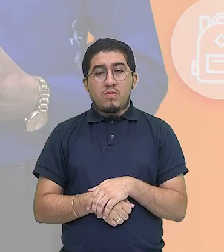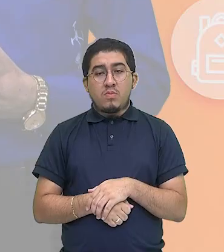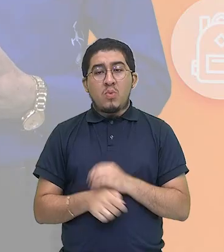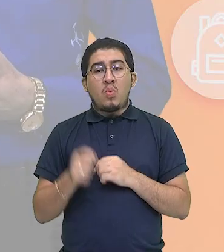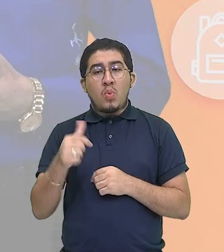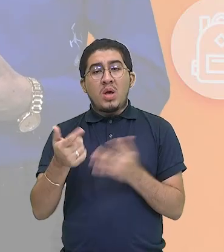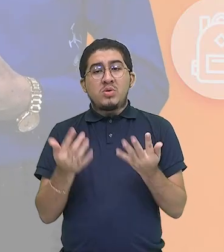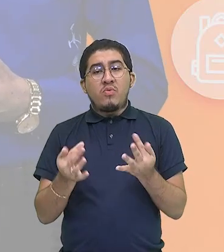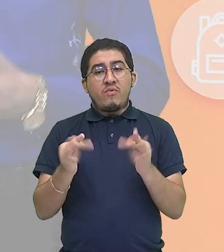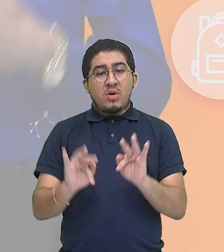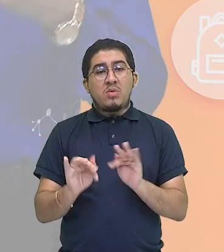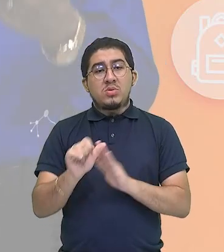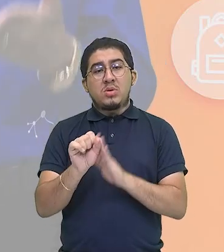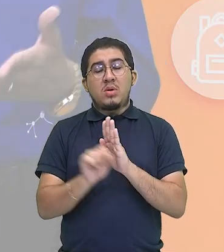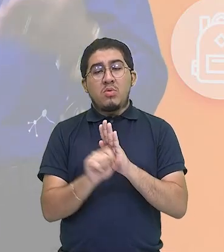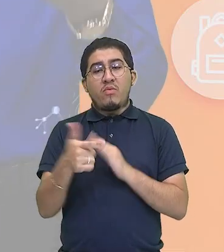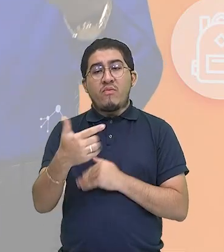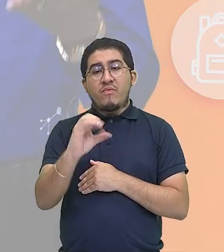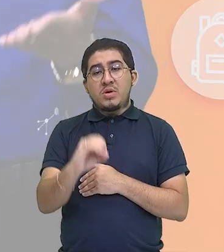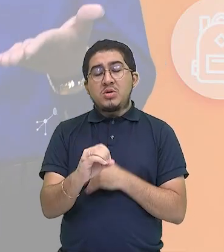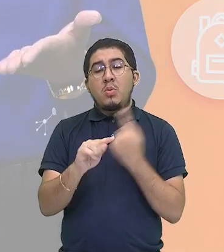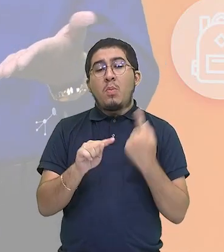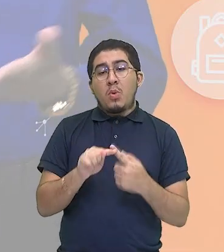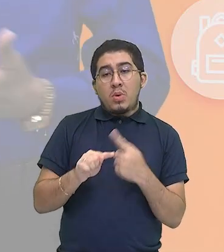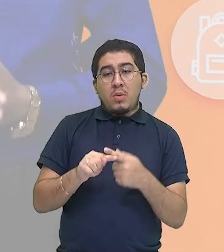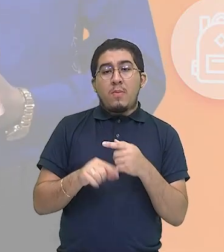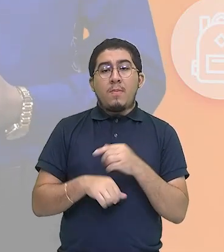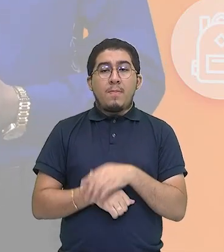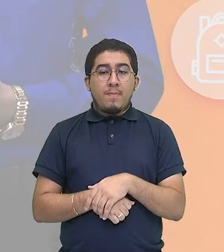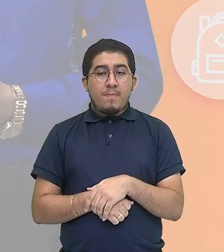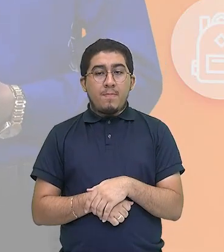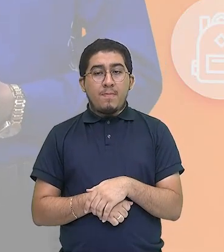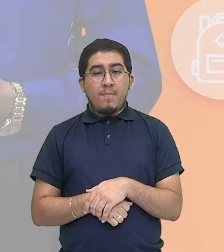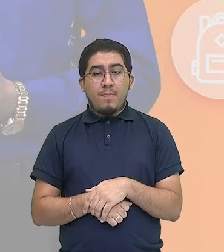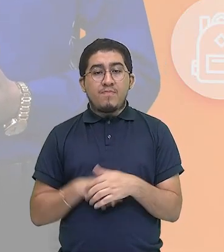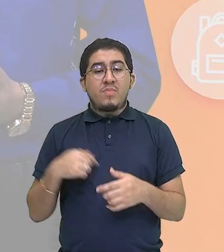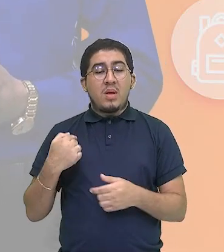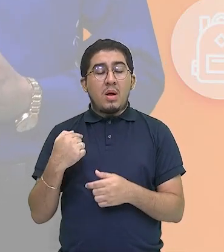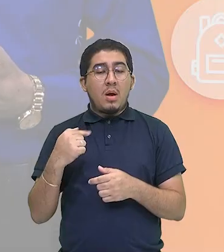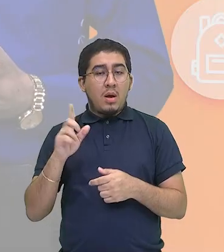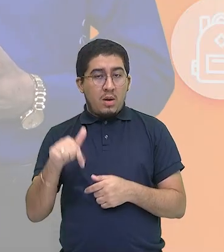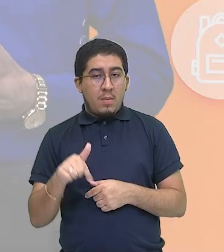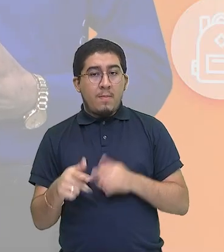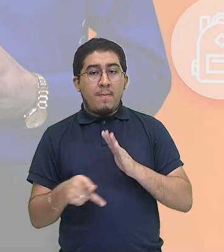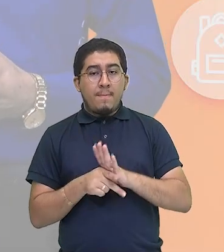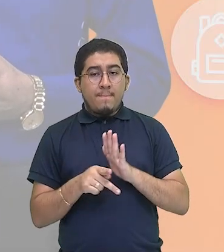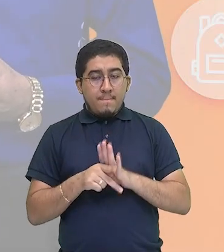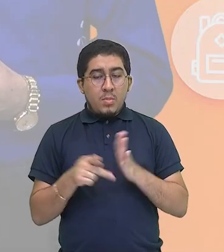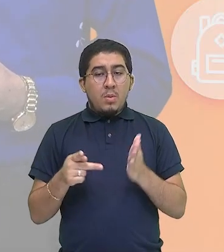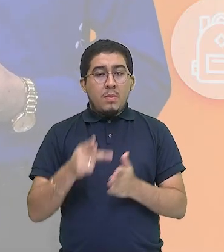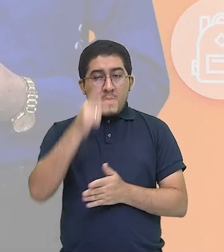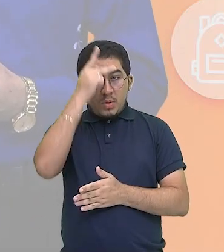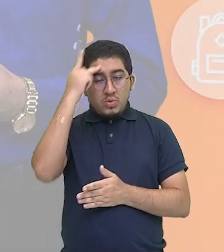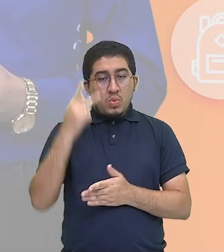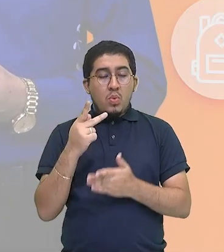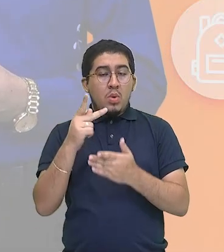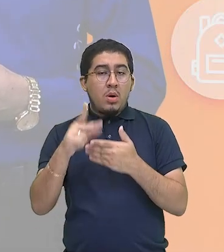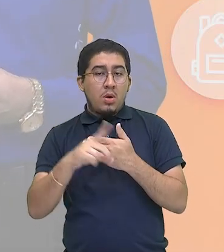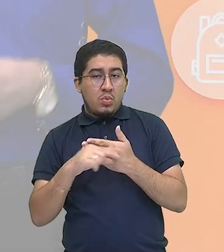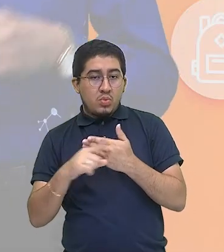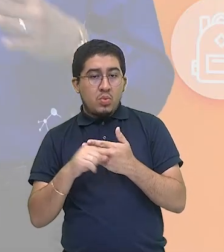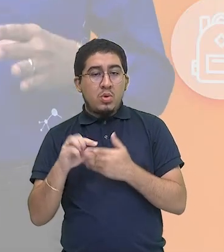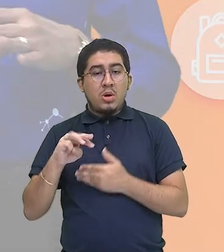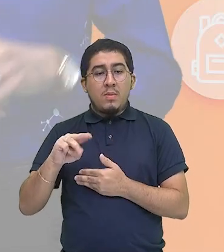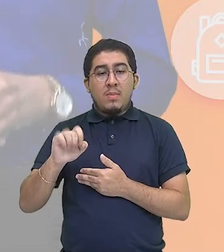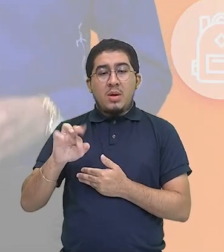no final do século XX, o que, para a nossa estudiosa dos movimentos sociais, que é Maria da Glória